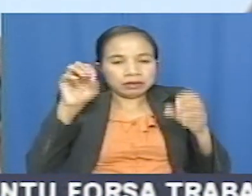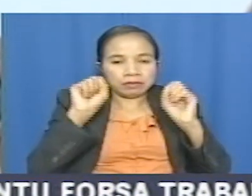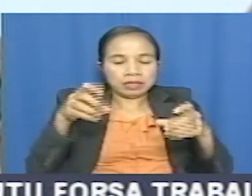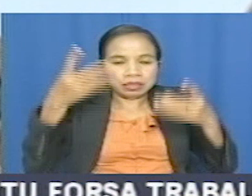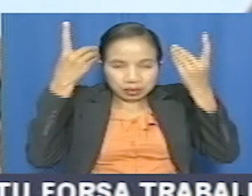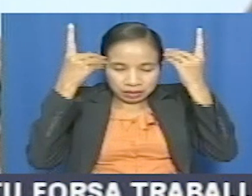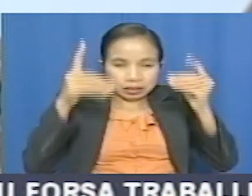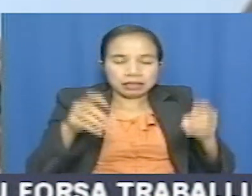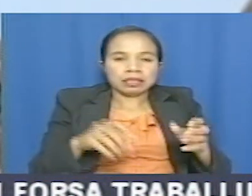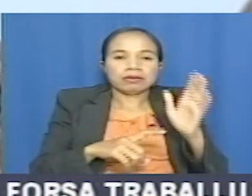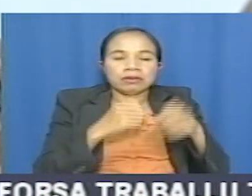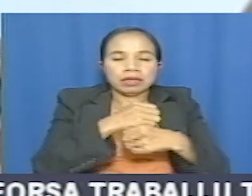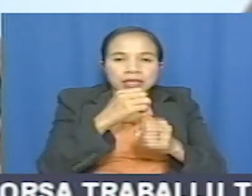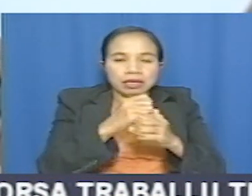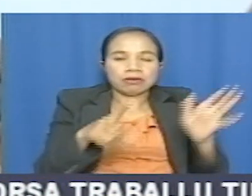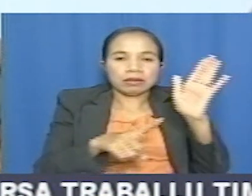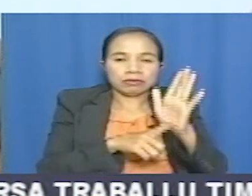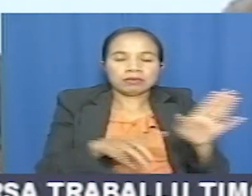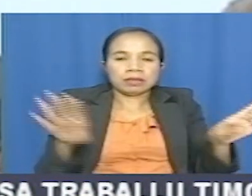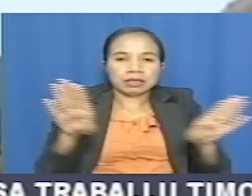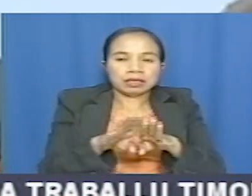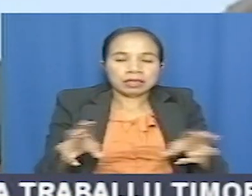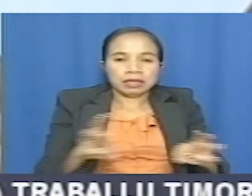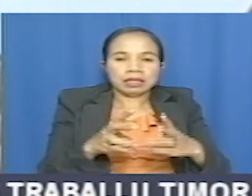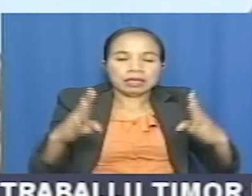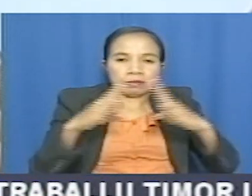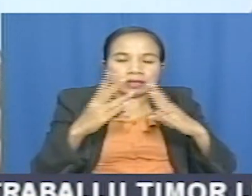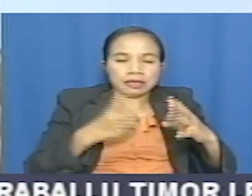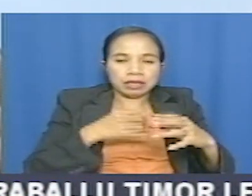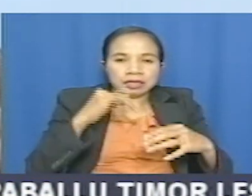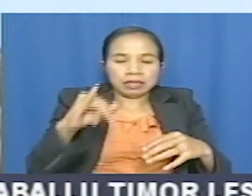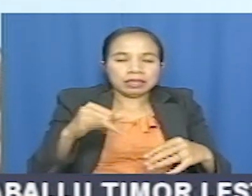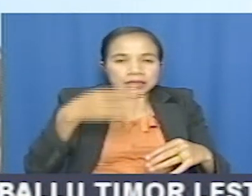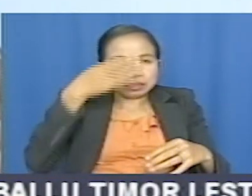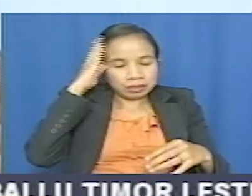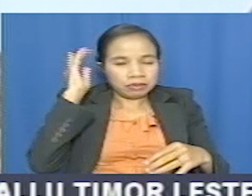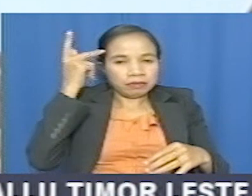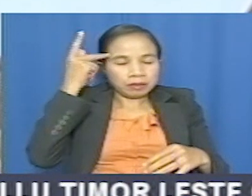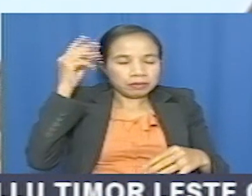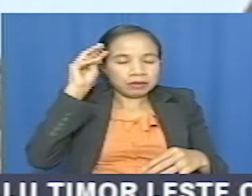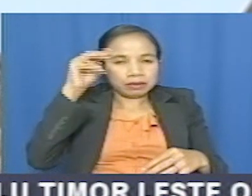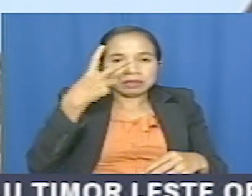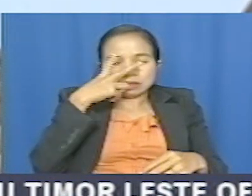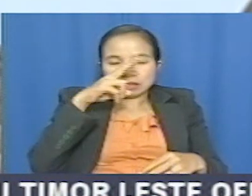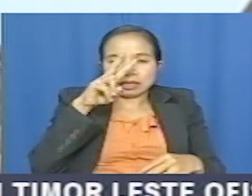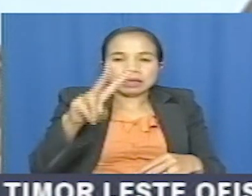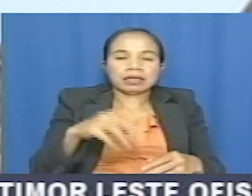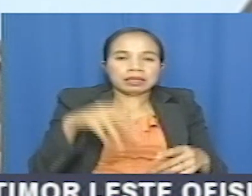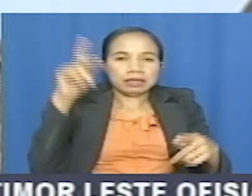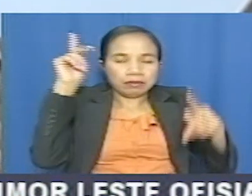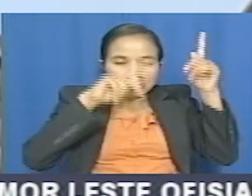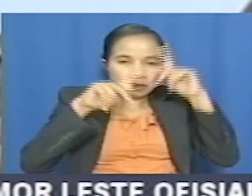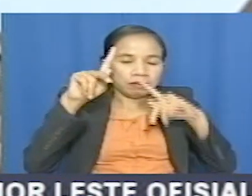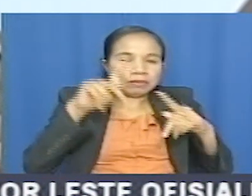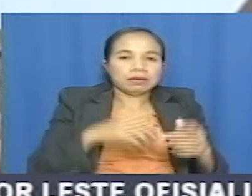halo levantamento vai e as cercas sanitárias e a capital dele. Se o primeiro-ministro areca a situação e já nem a oscilação